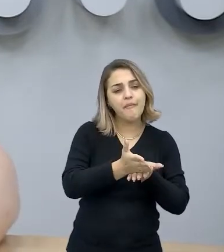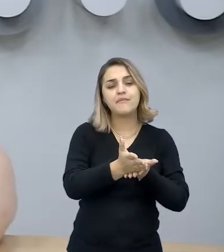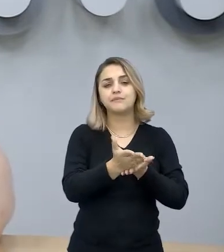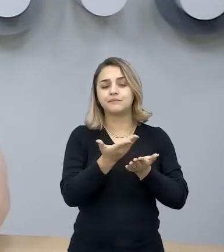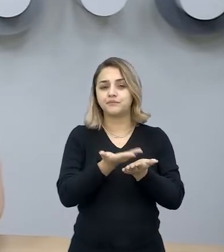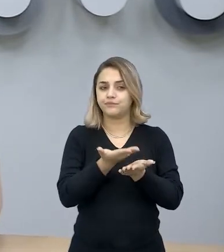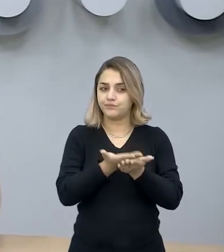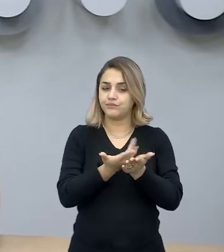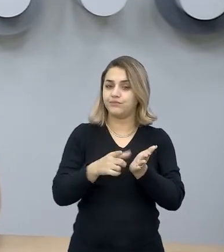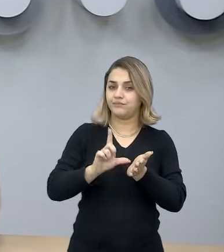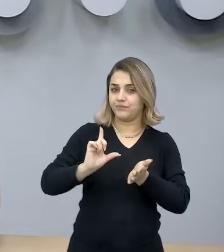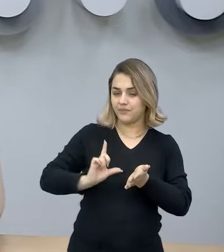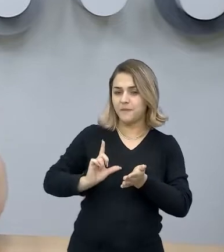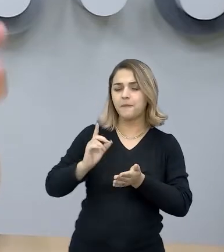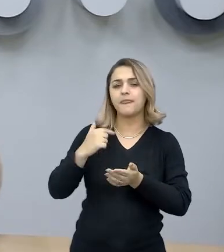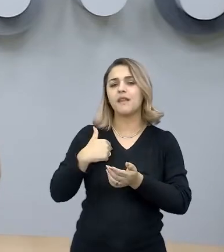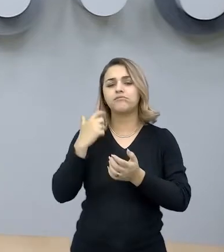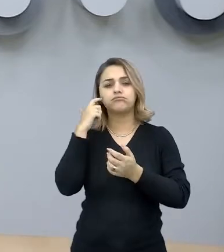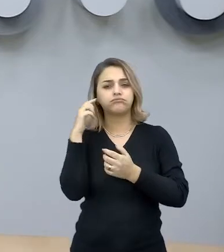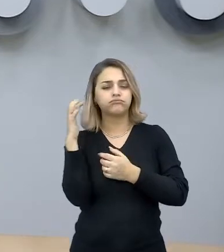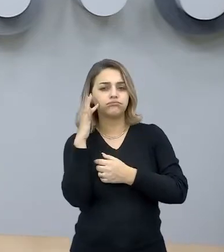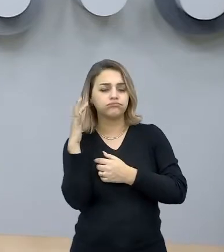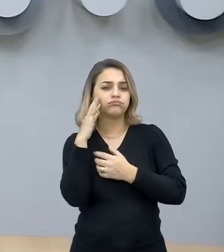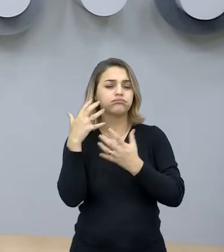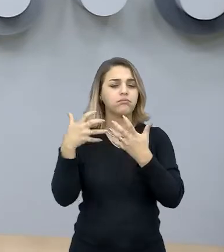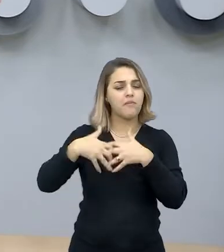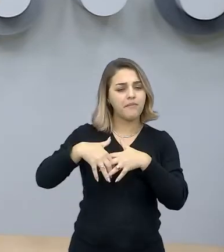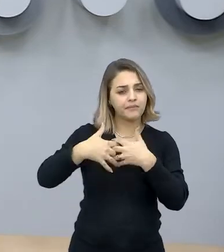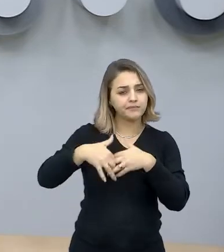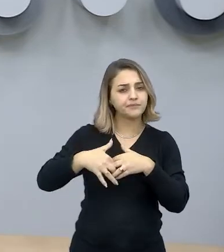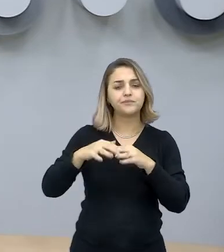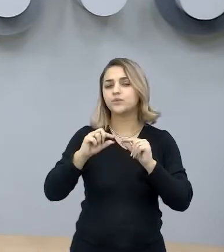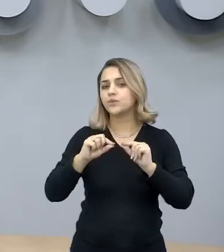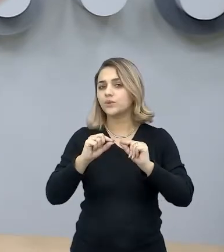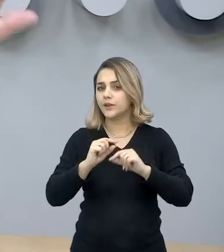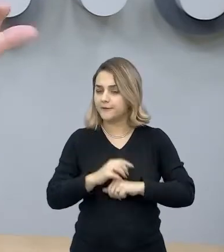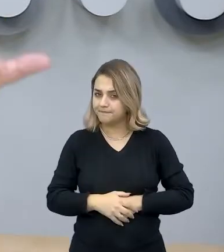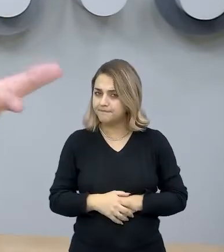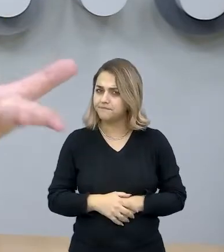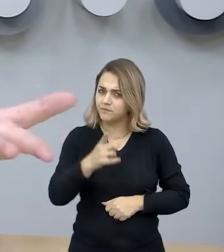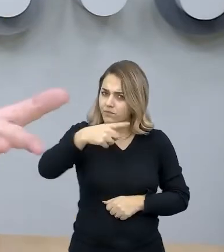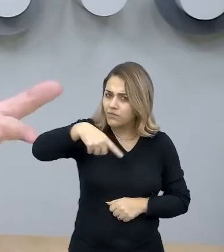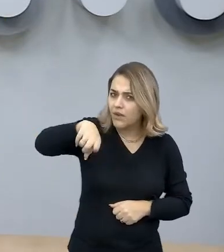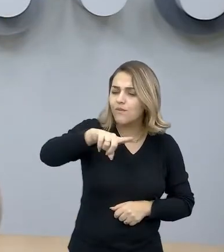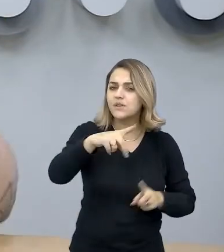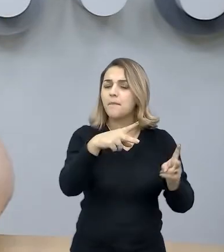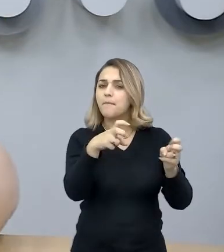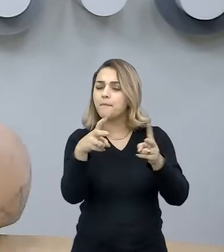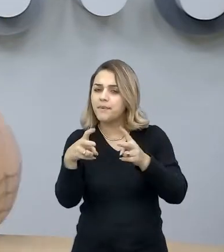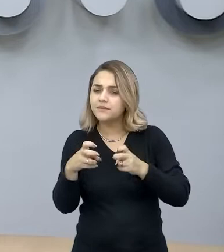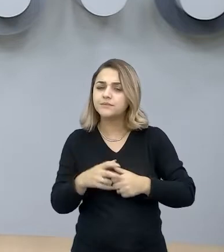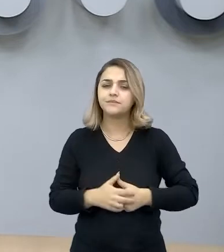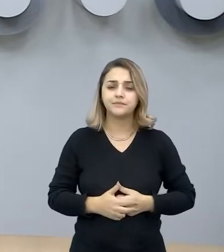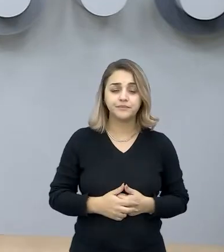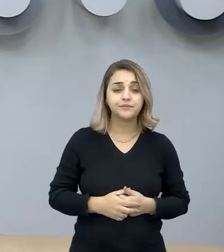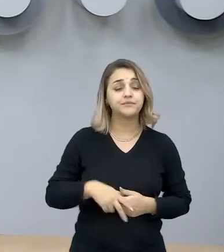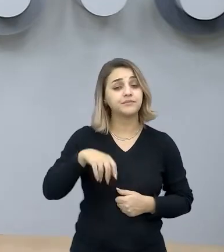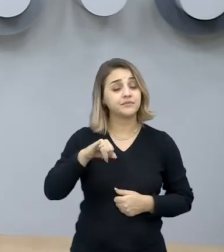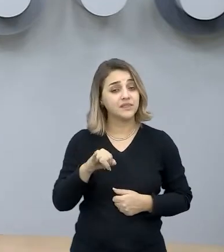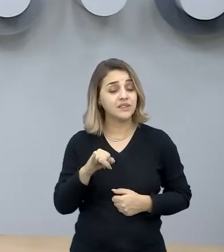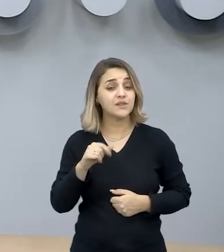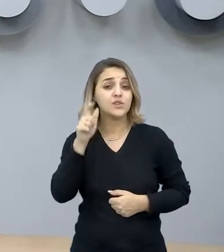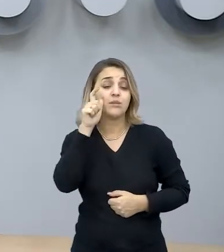anterior que nos levou a perguntar, entre outras coisas, o seguinte: você já percebeu, né, que quando você